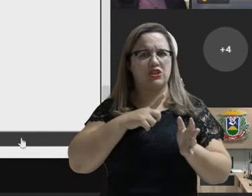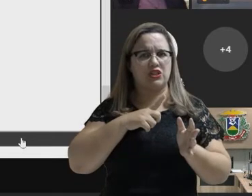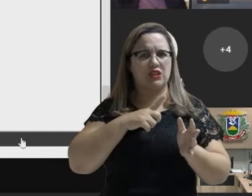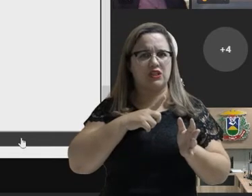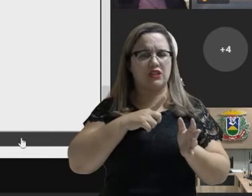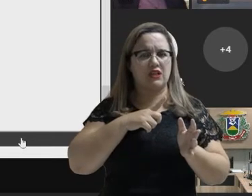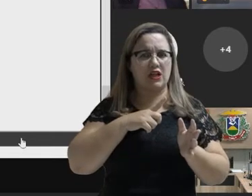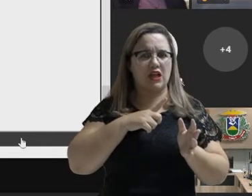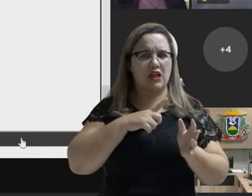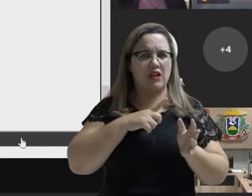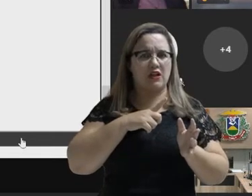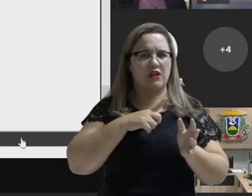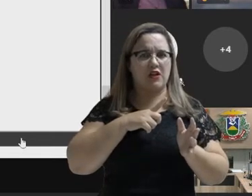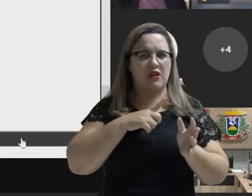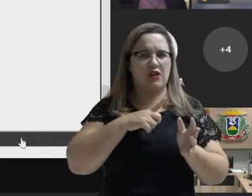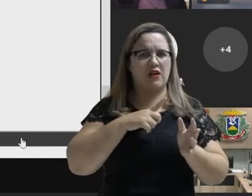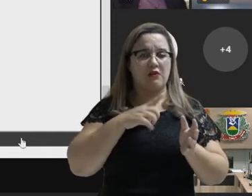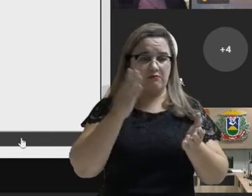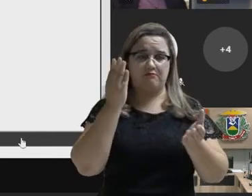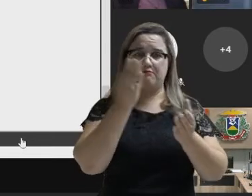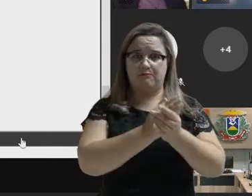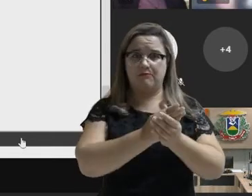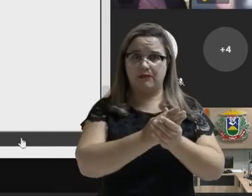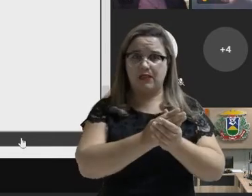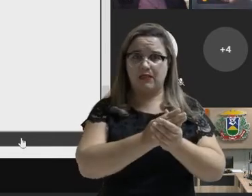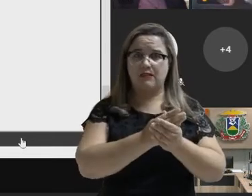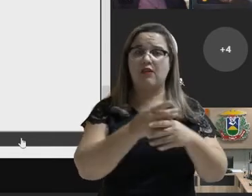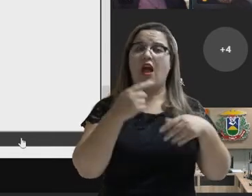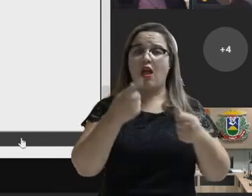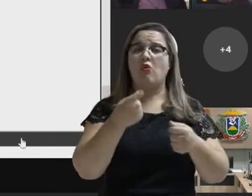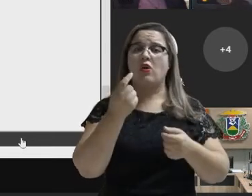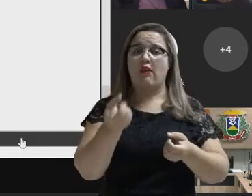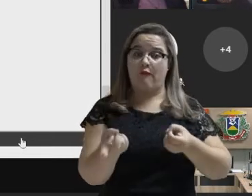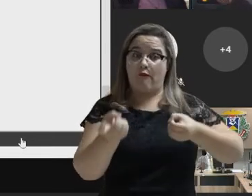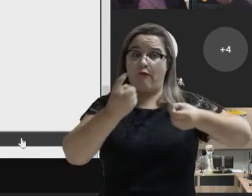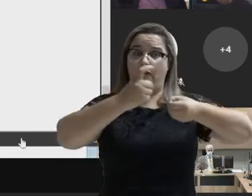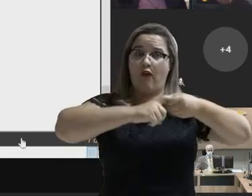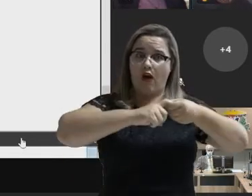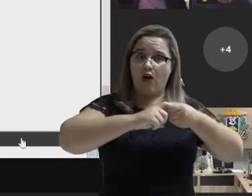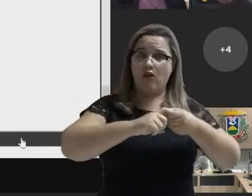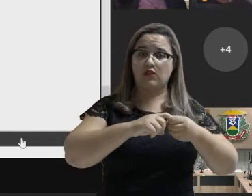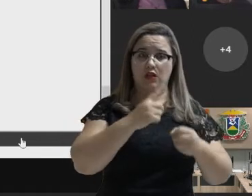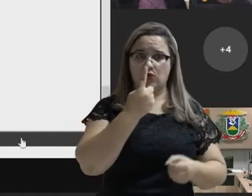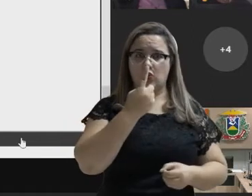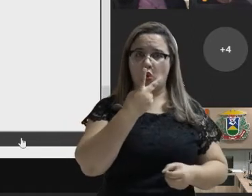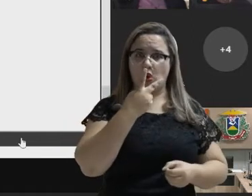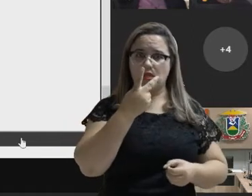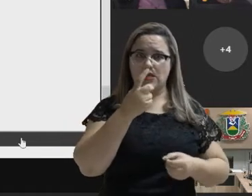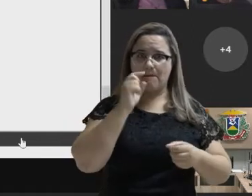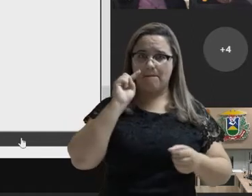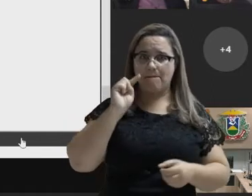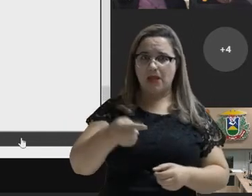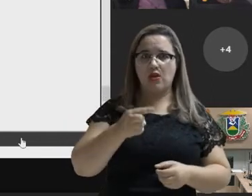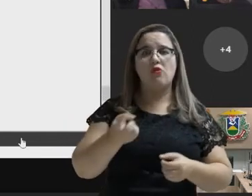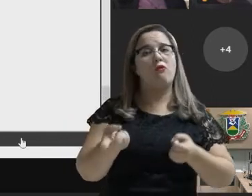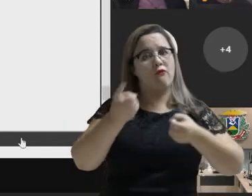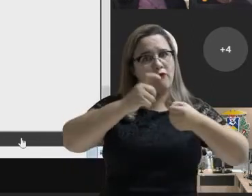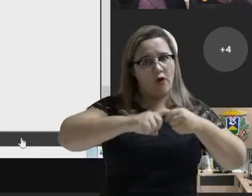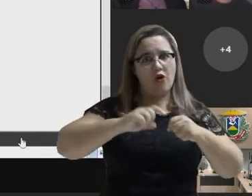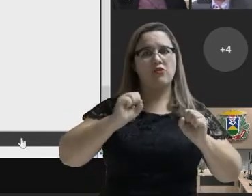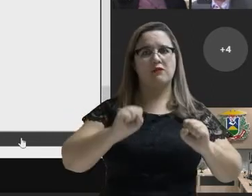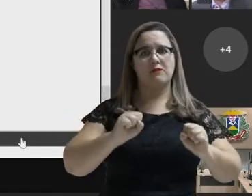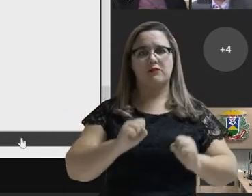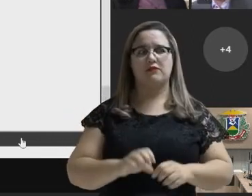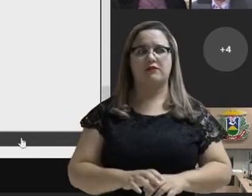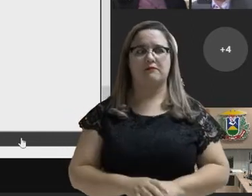ação pública, a ação civil, para o ressarcimento dos 12 mil, que este sim já está apurado e não prescreve. Assim que é o